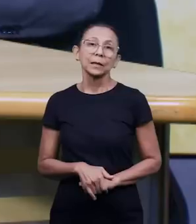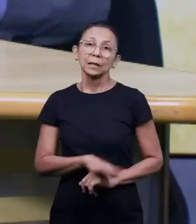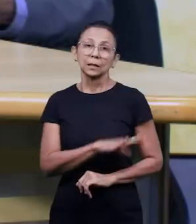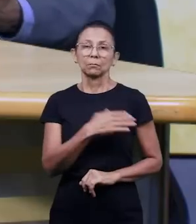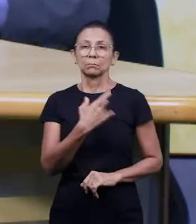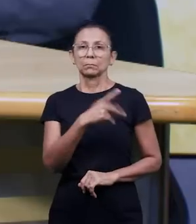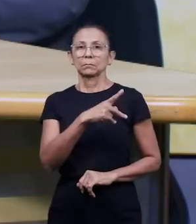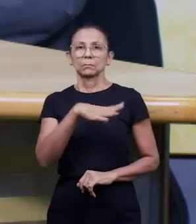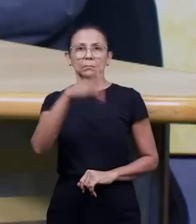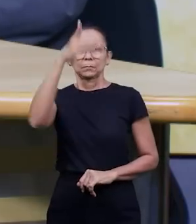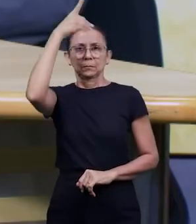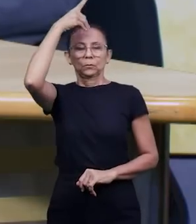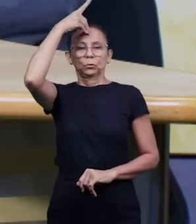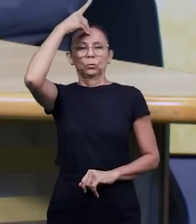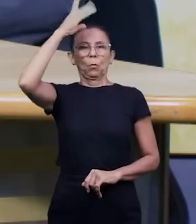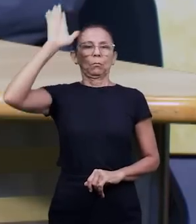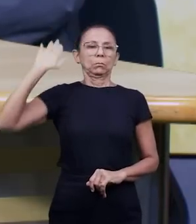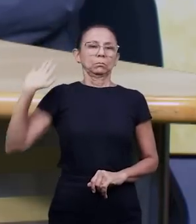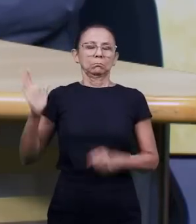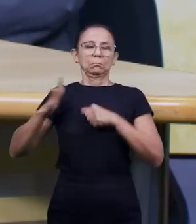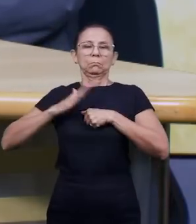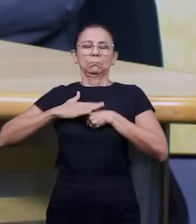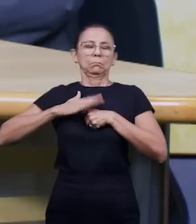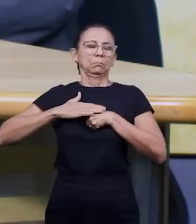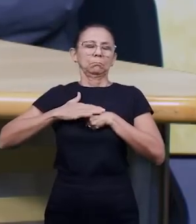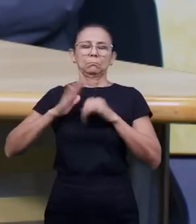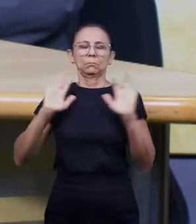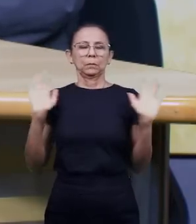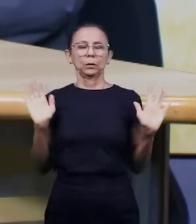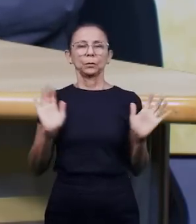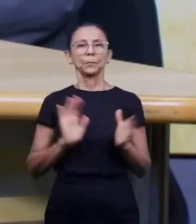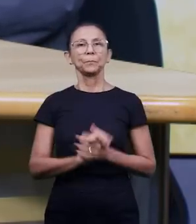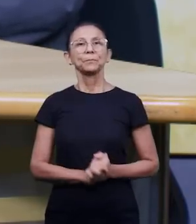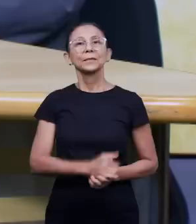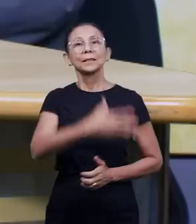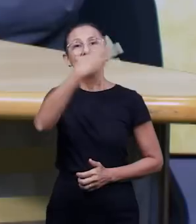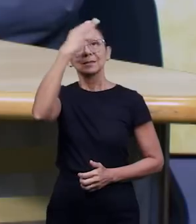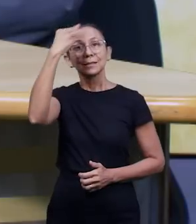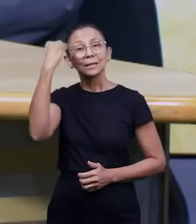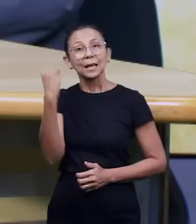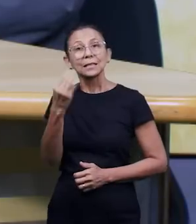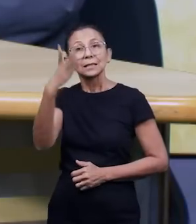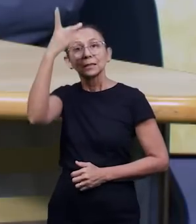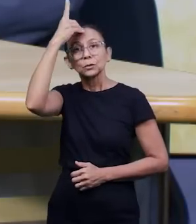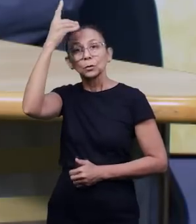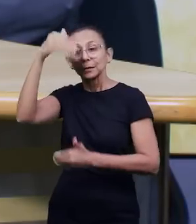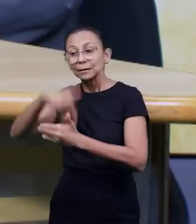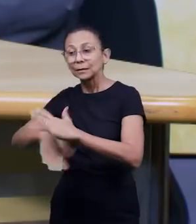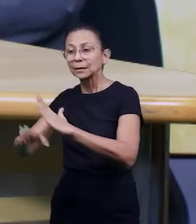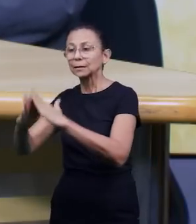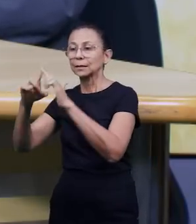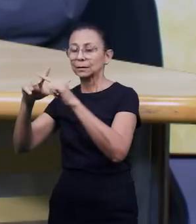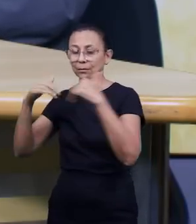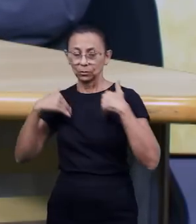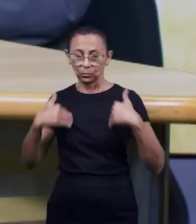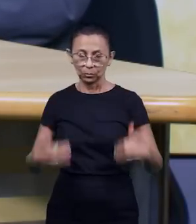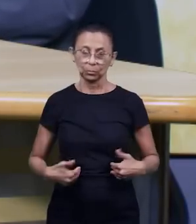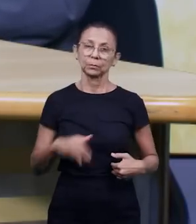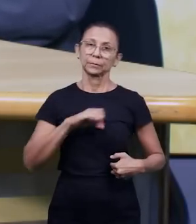não entende. Então ela tem dons, porque eu tive visão, tive revelação. Então, acha que o dom é particular, é pessoal, toma as